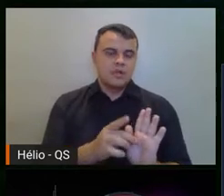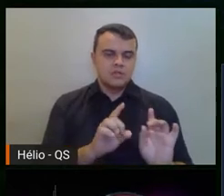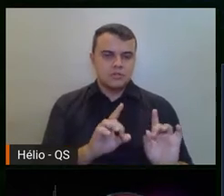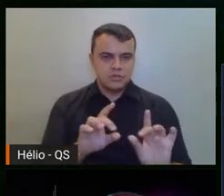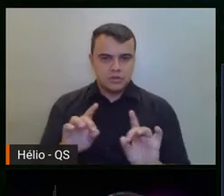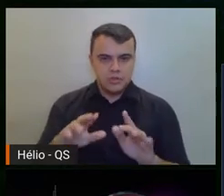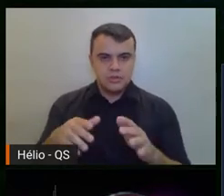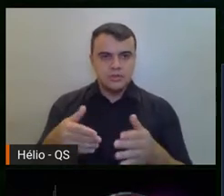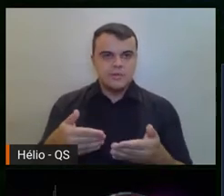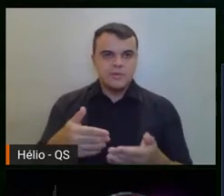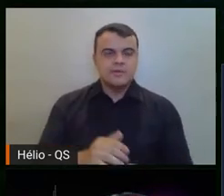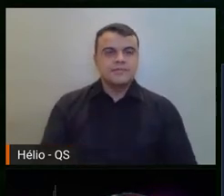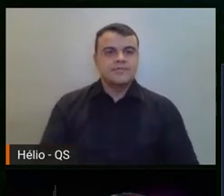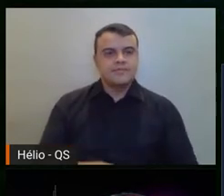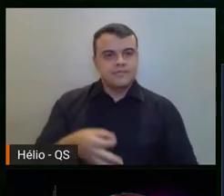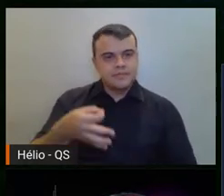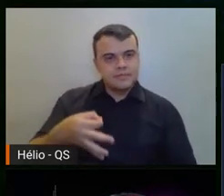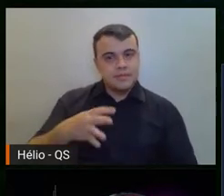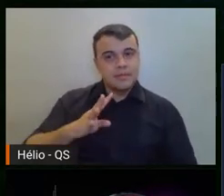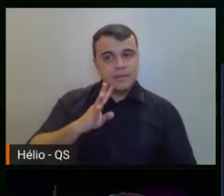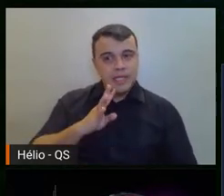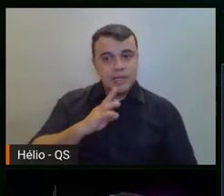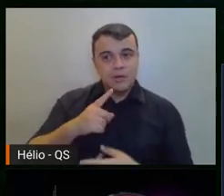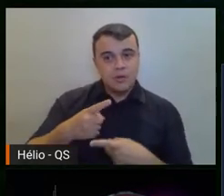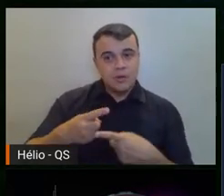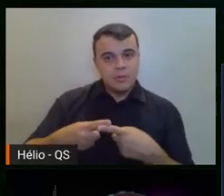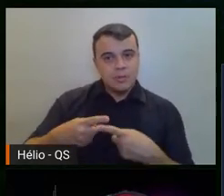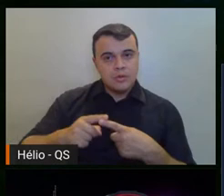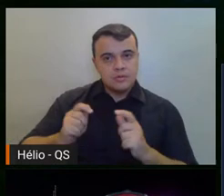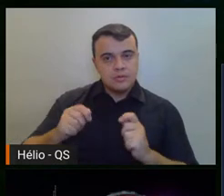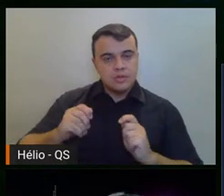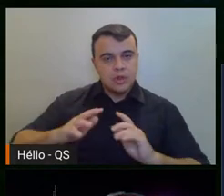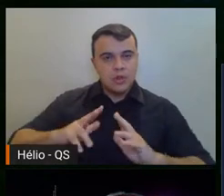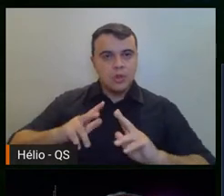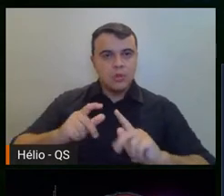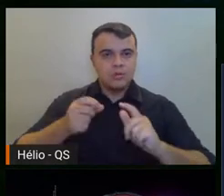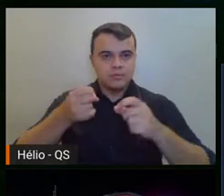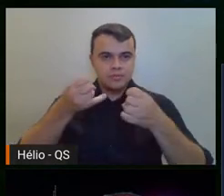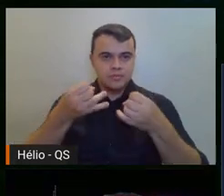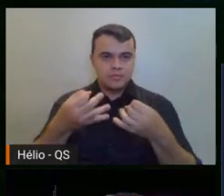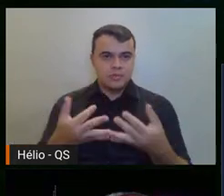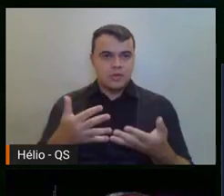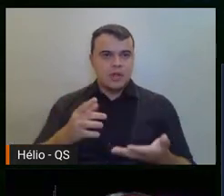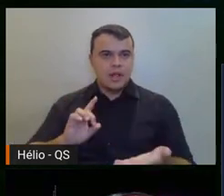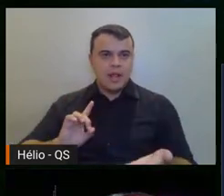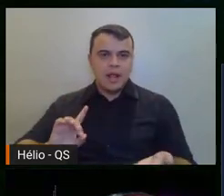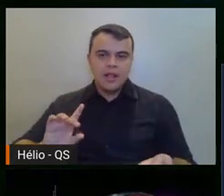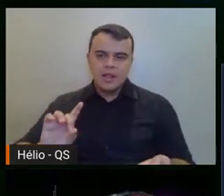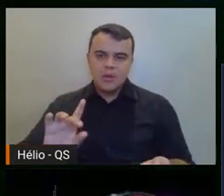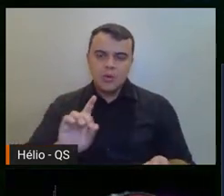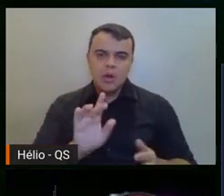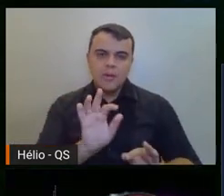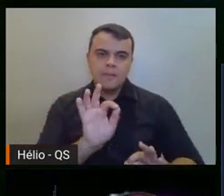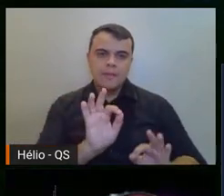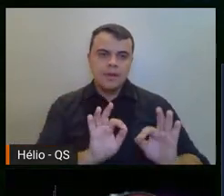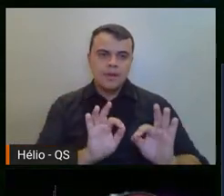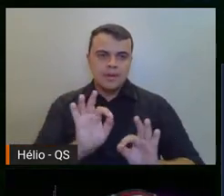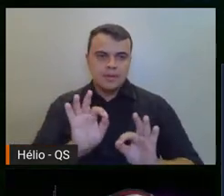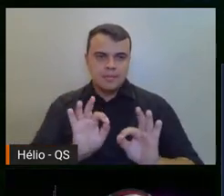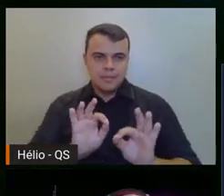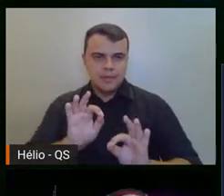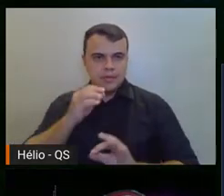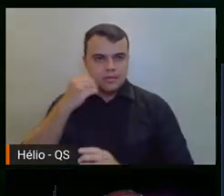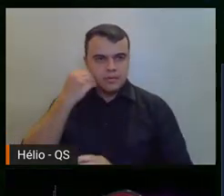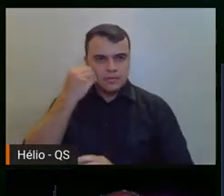dia É isso aí cara é aí é bem nessa pegada que você falou né Felipão cada módulo vai te preparando para as